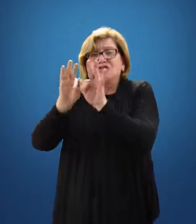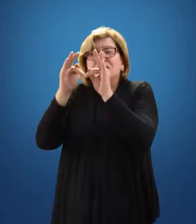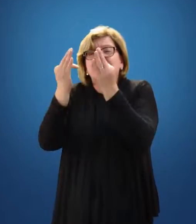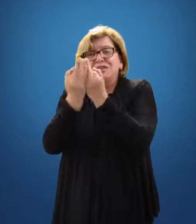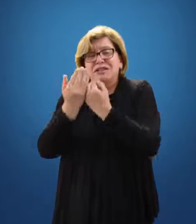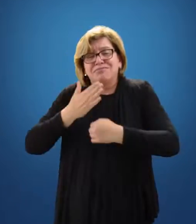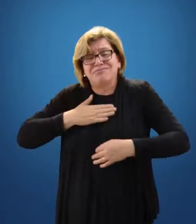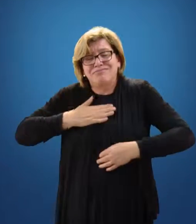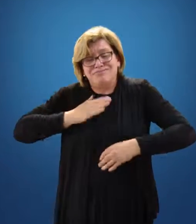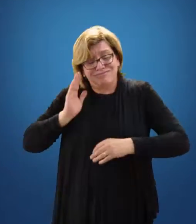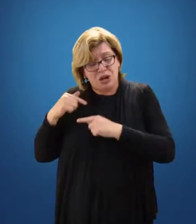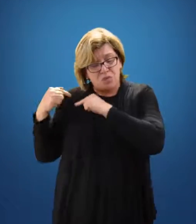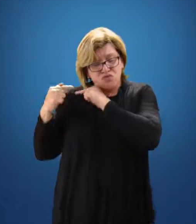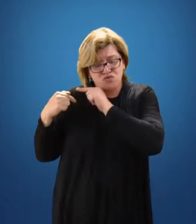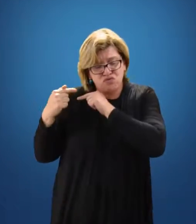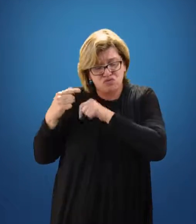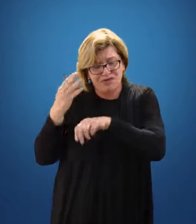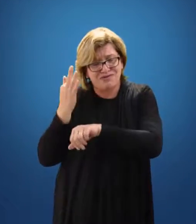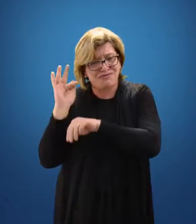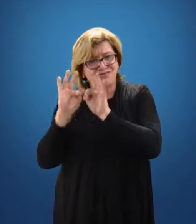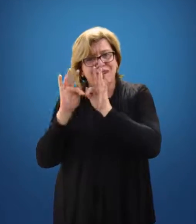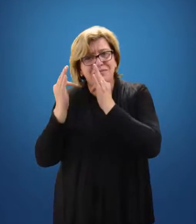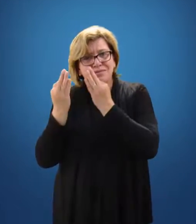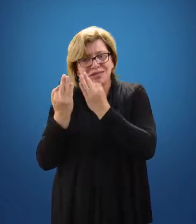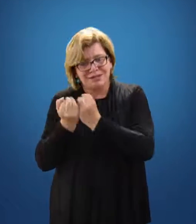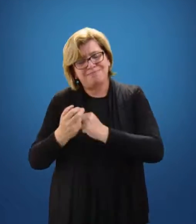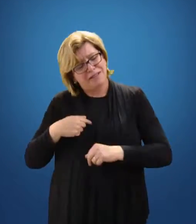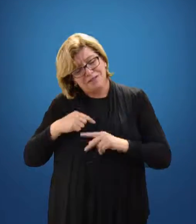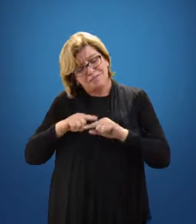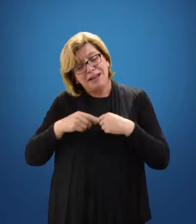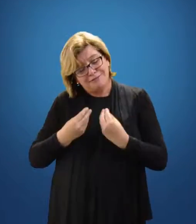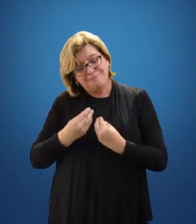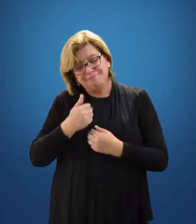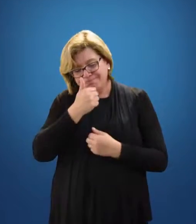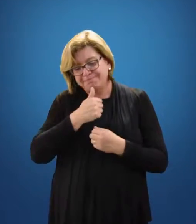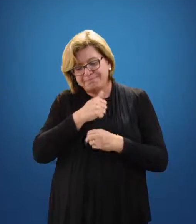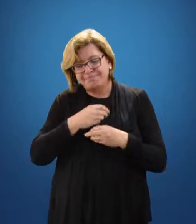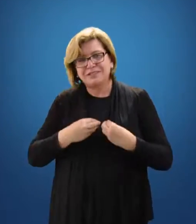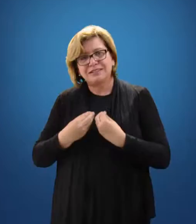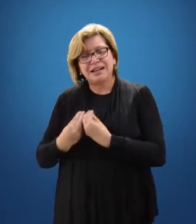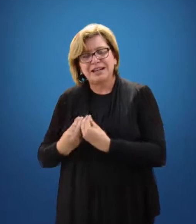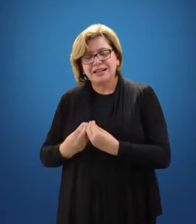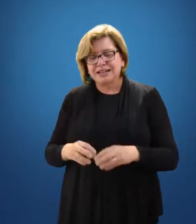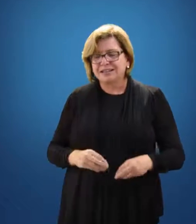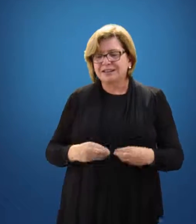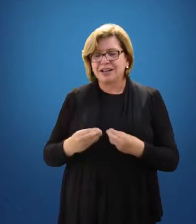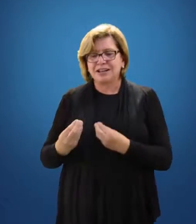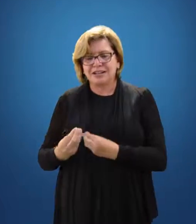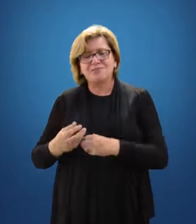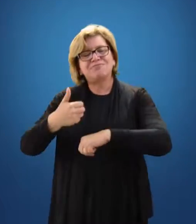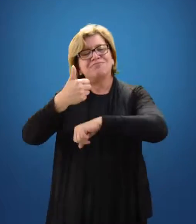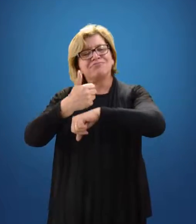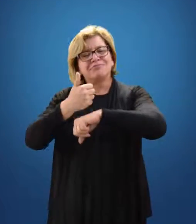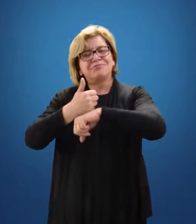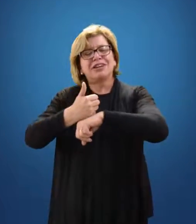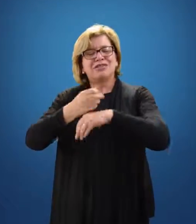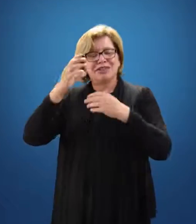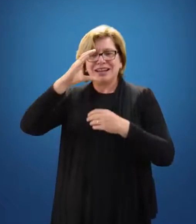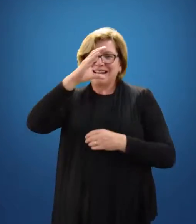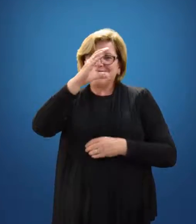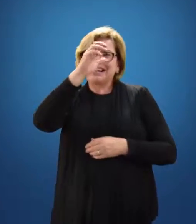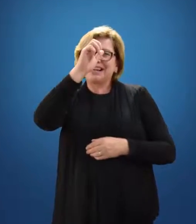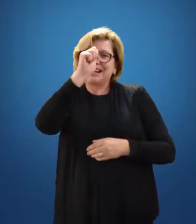Bom, quando ele deu o relógio, o cacique pegou aquele relógio, olhou, passou para o